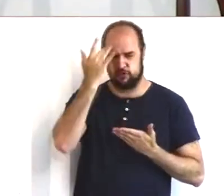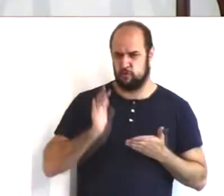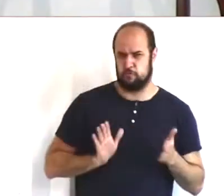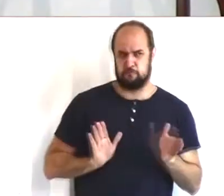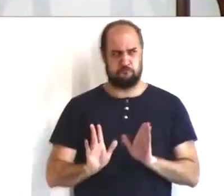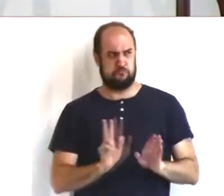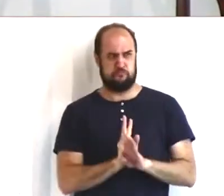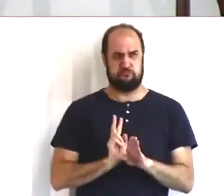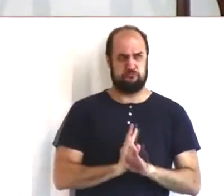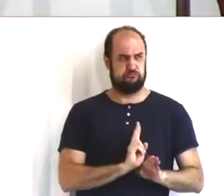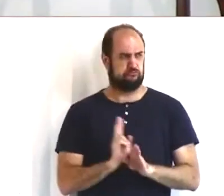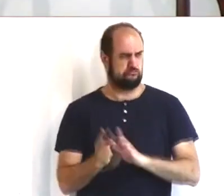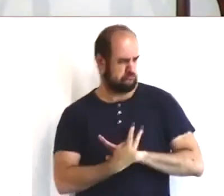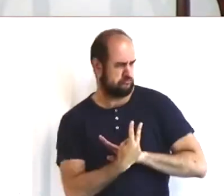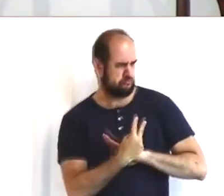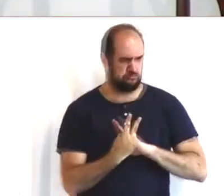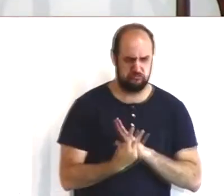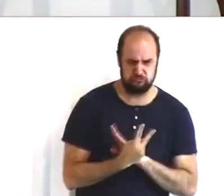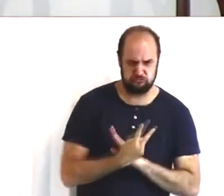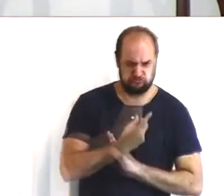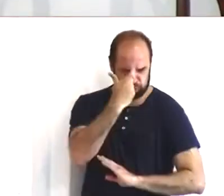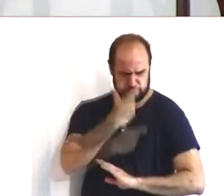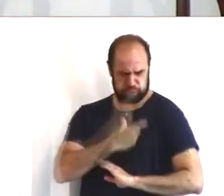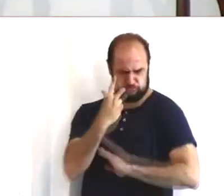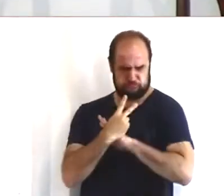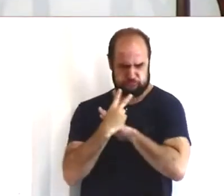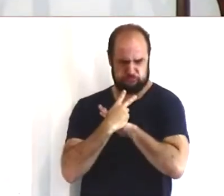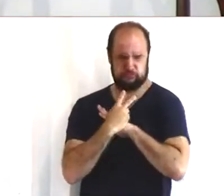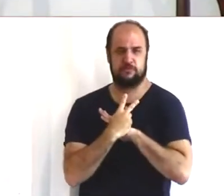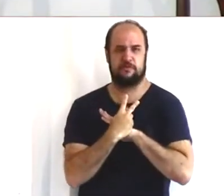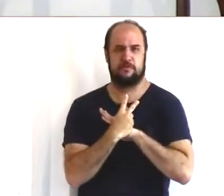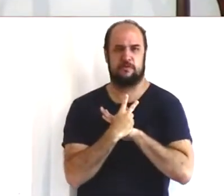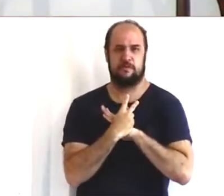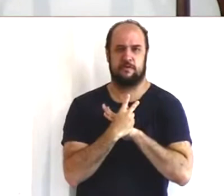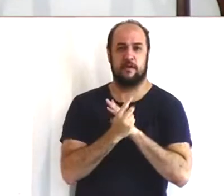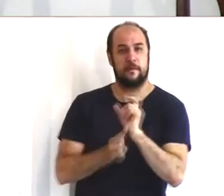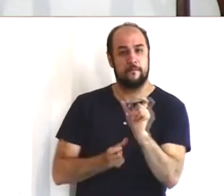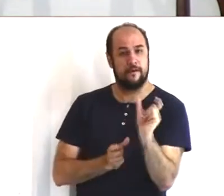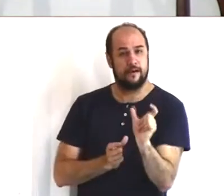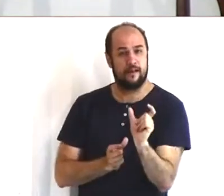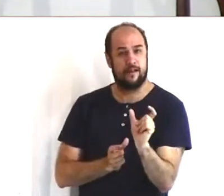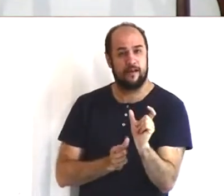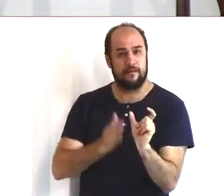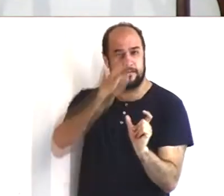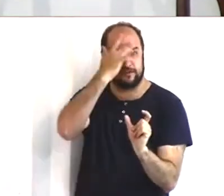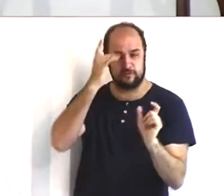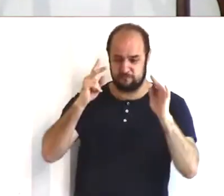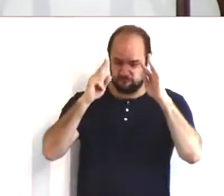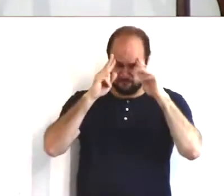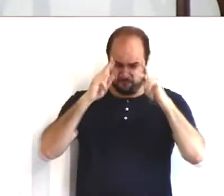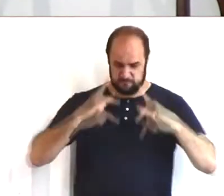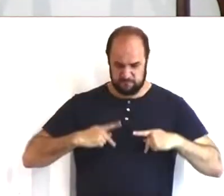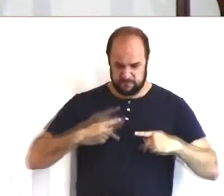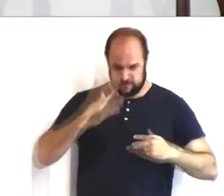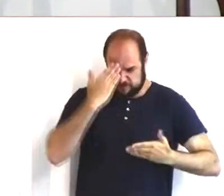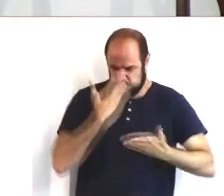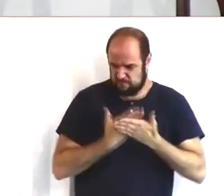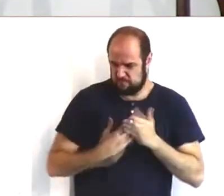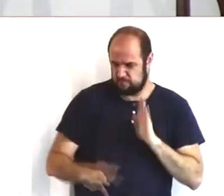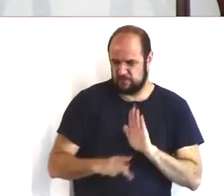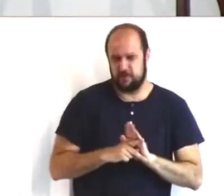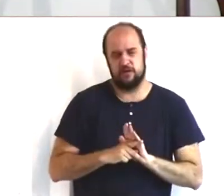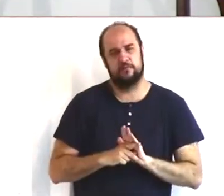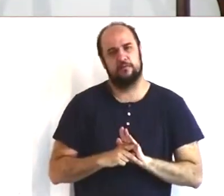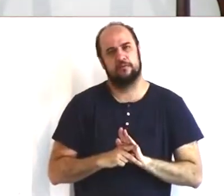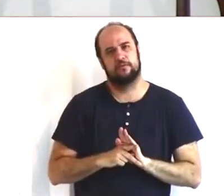protegem, cuidam de si mesmos e só mesmo de si. Isso tem uma palavra na teologia, chama-se hedonismo. Hedonismo cristão não